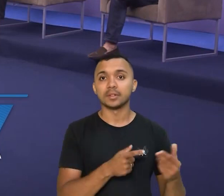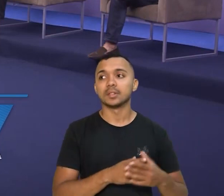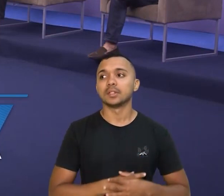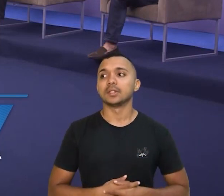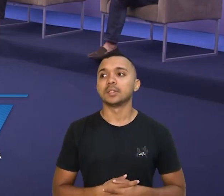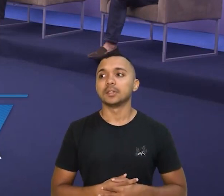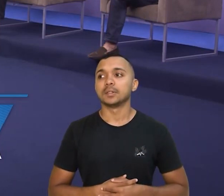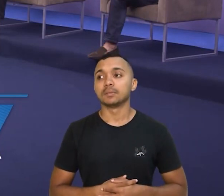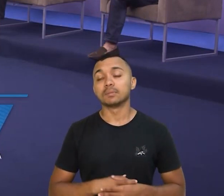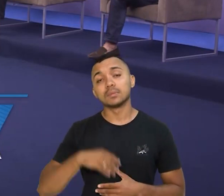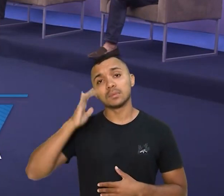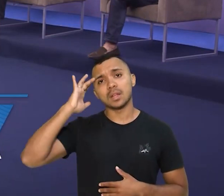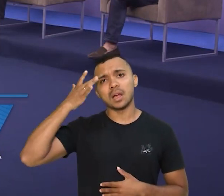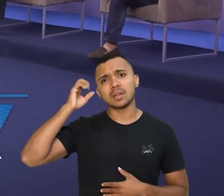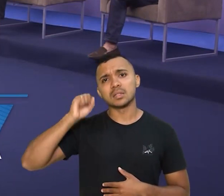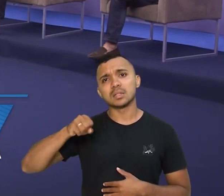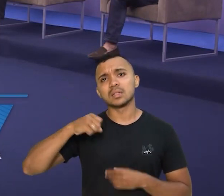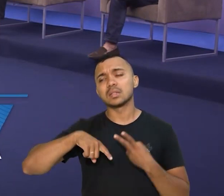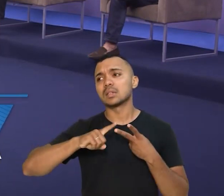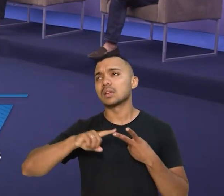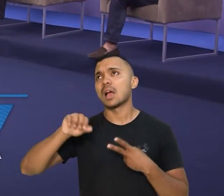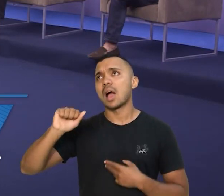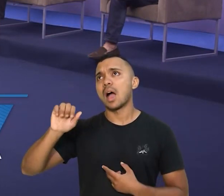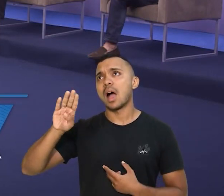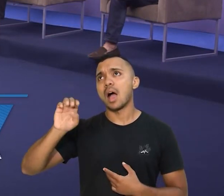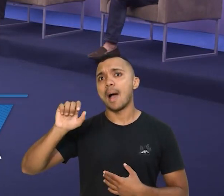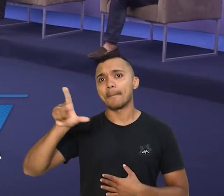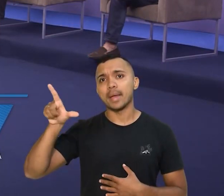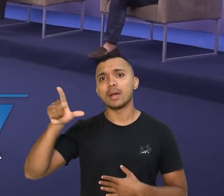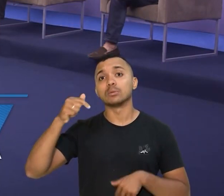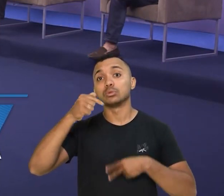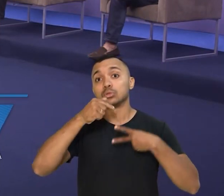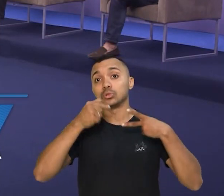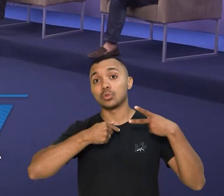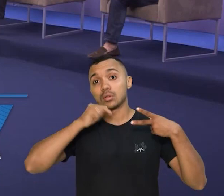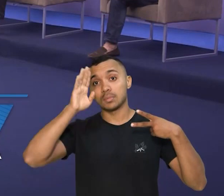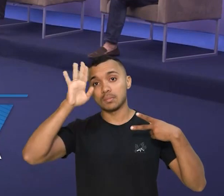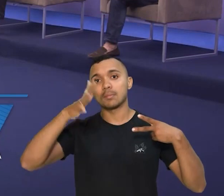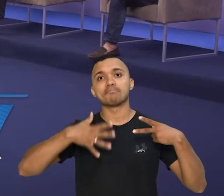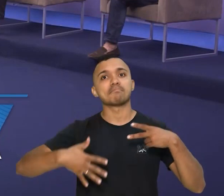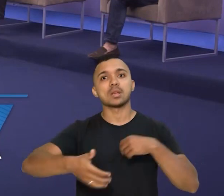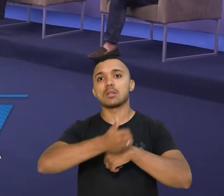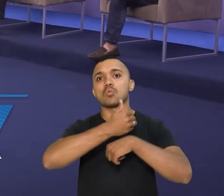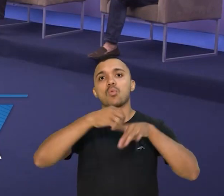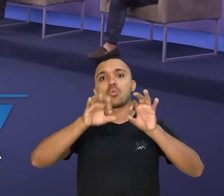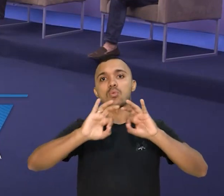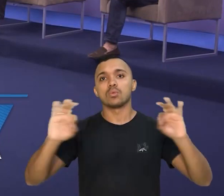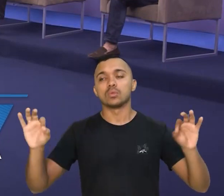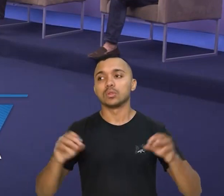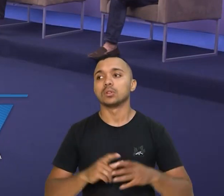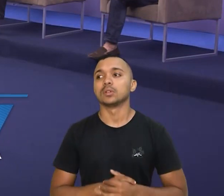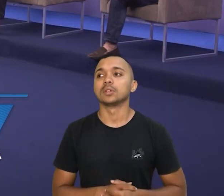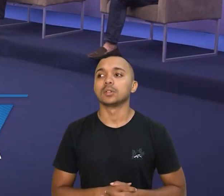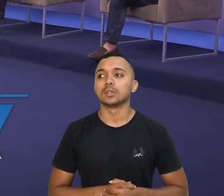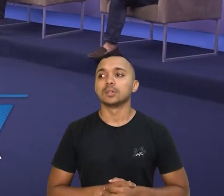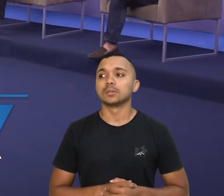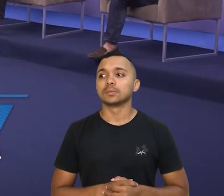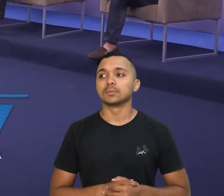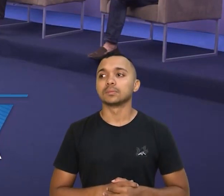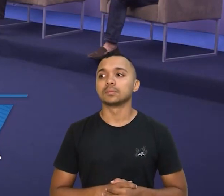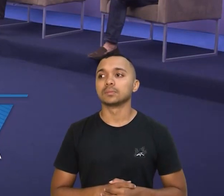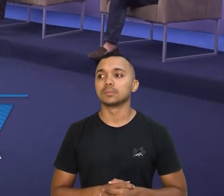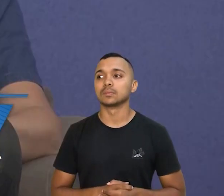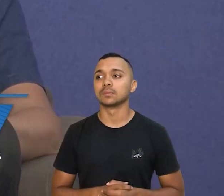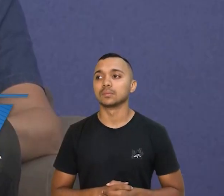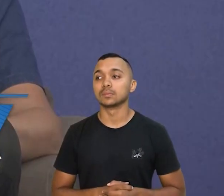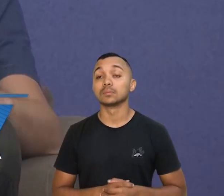do Brasil? Eu acho que ele e o Abel são os dois principais. Os melhores trabalhos. O Abel do Chato, né? E o Dorival, eu não